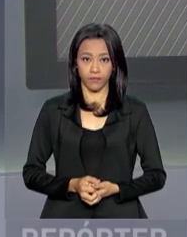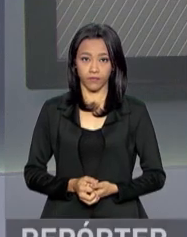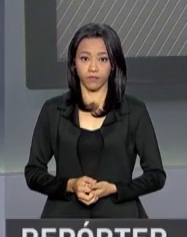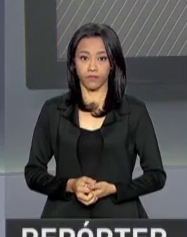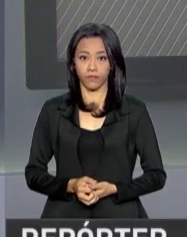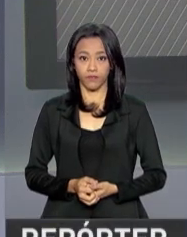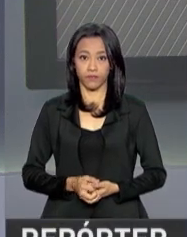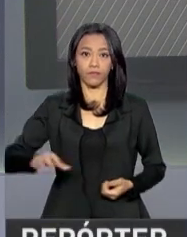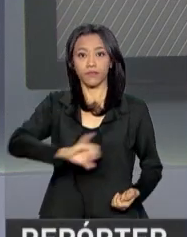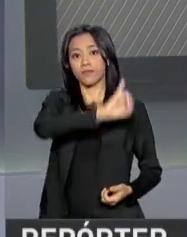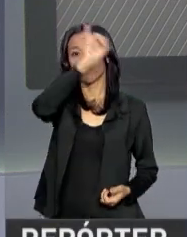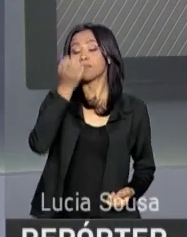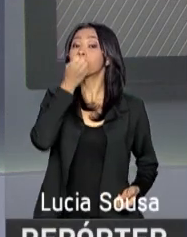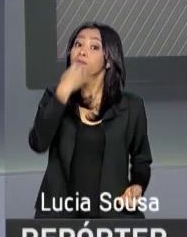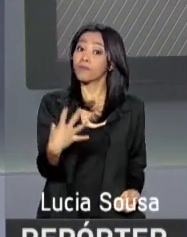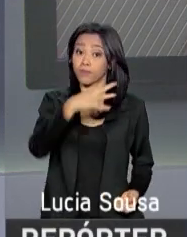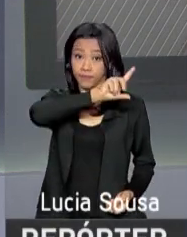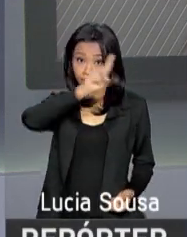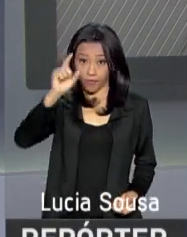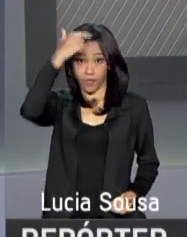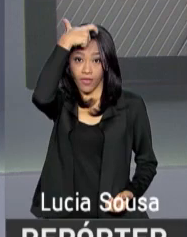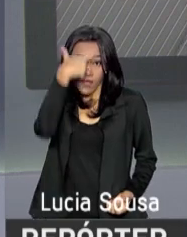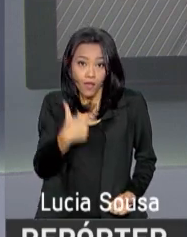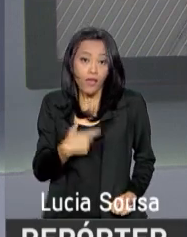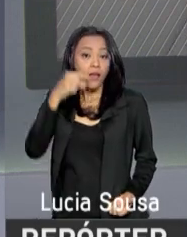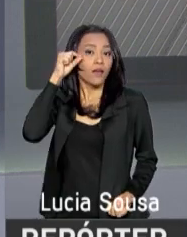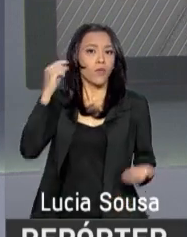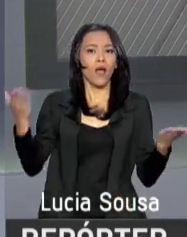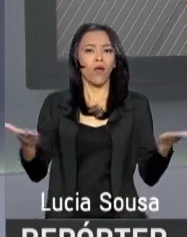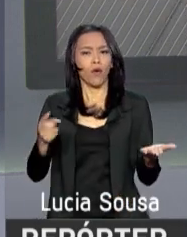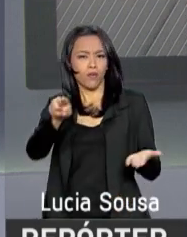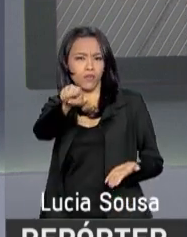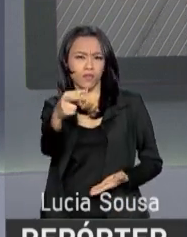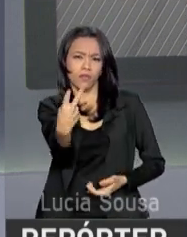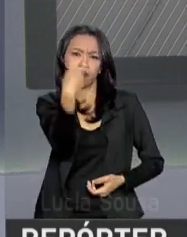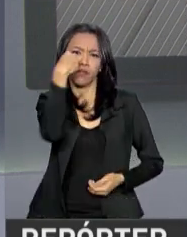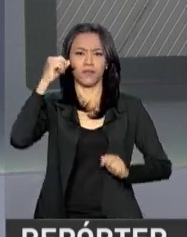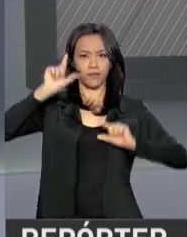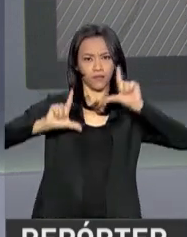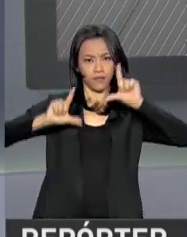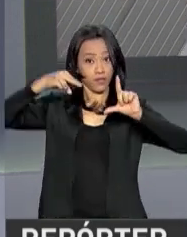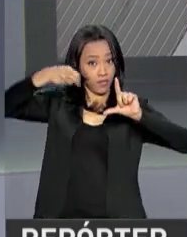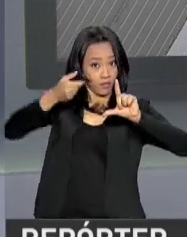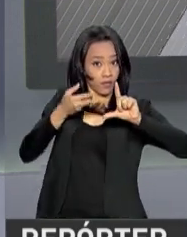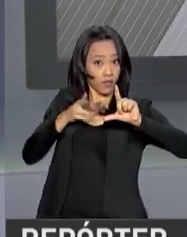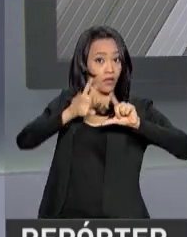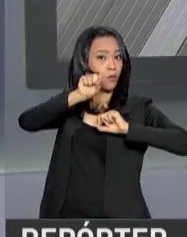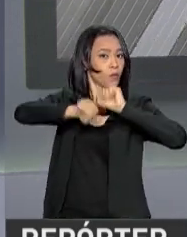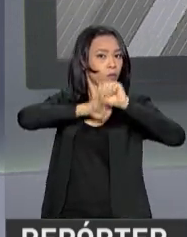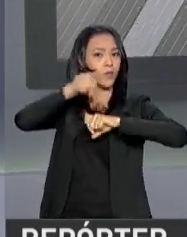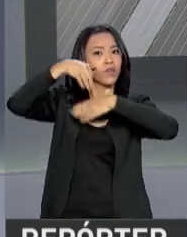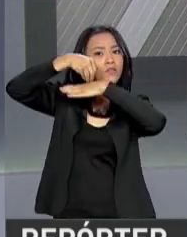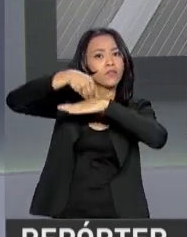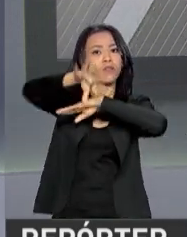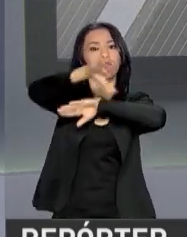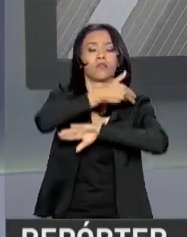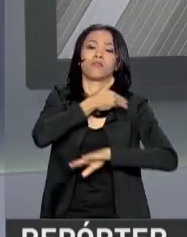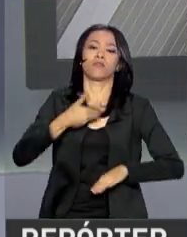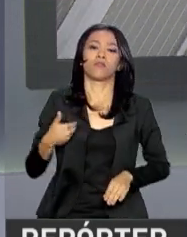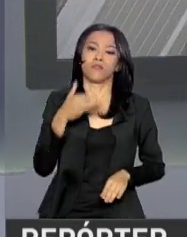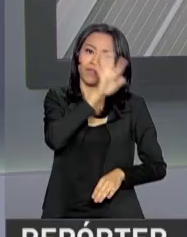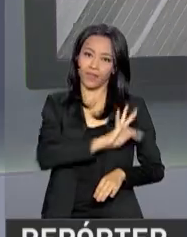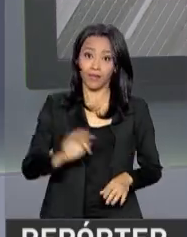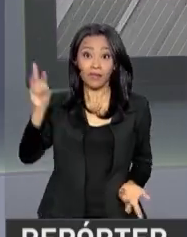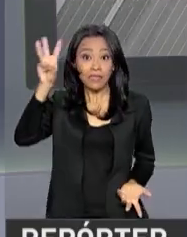olá bom dia eu sou thaíssa dias ea partir de agora você acompanha o repórter nbr com as notícias do governo federal